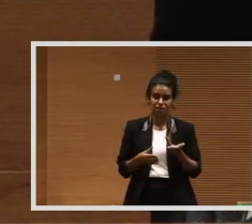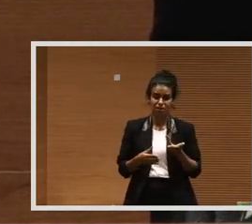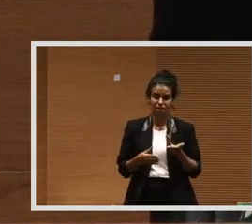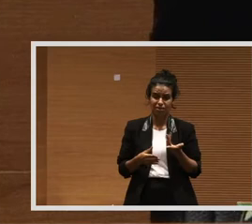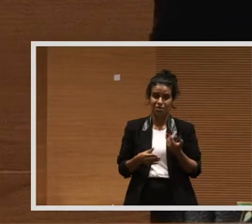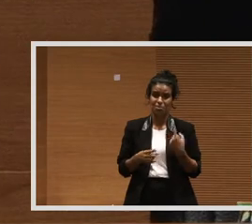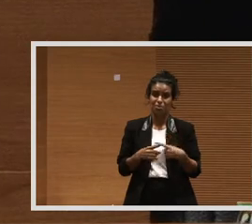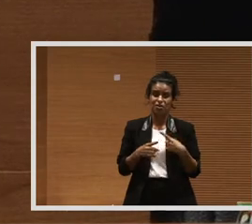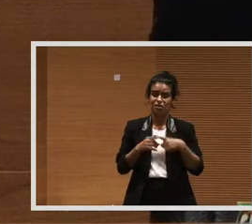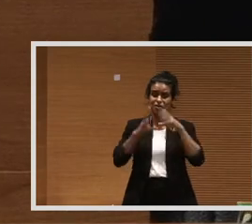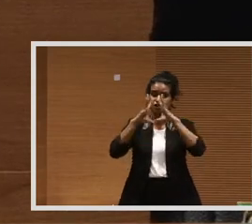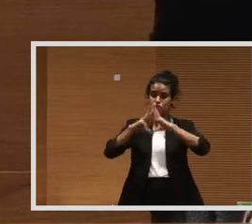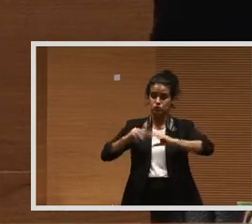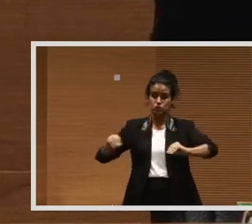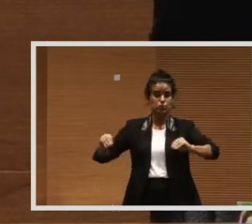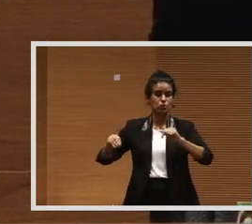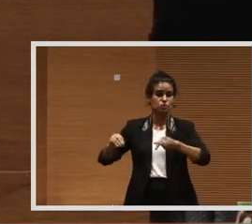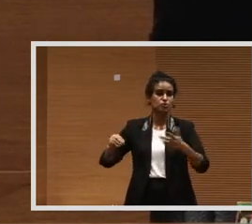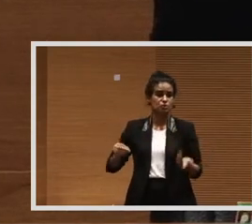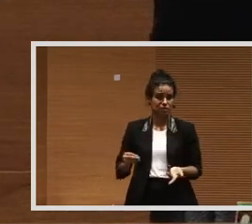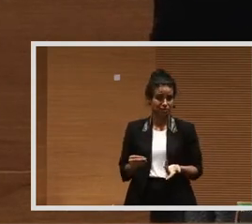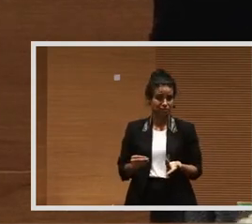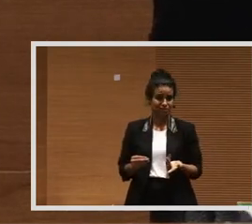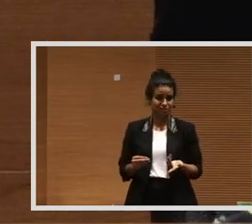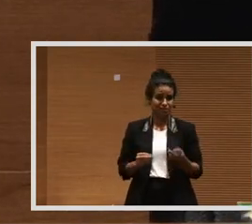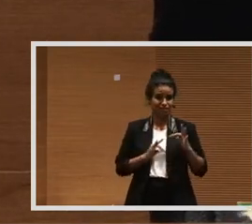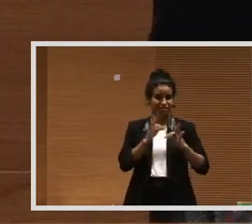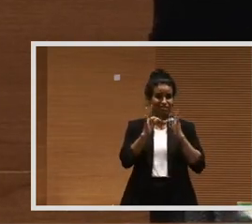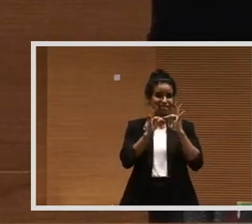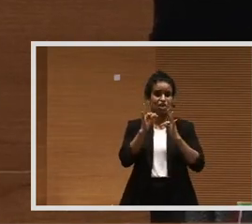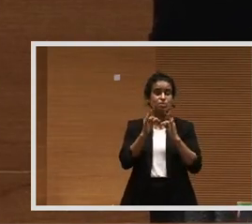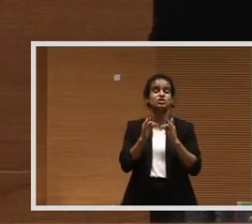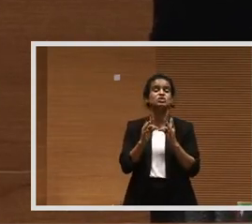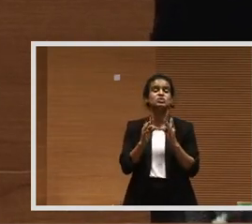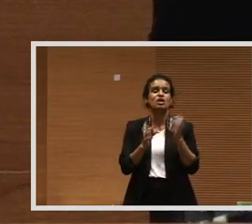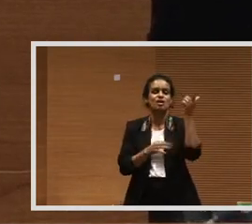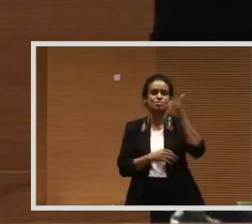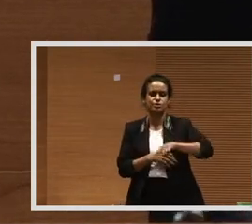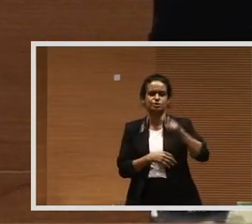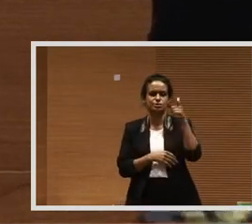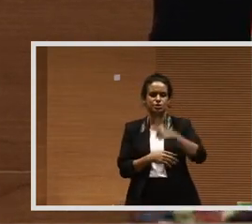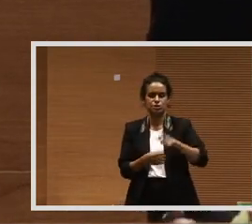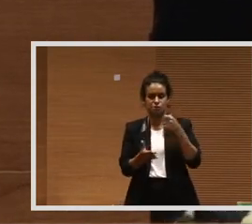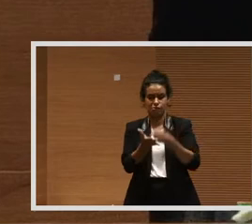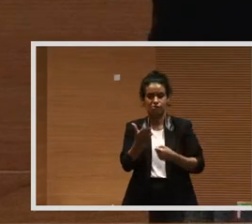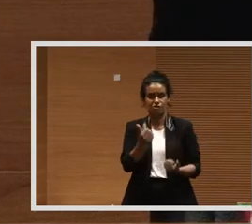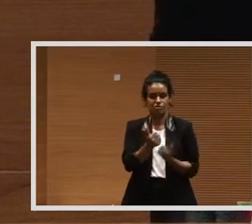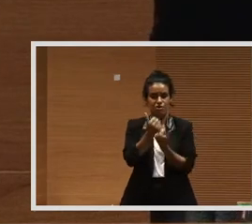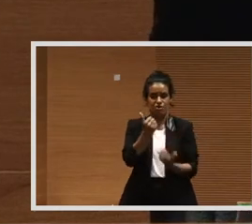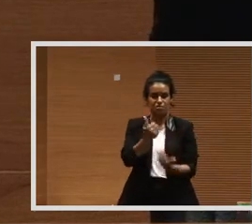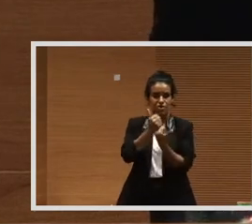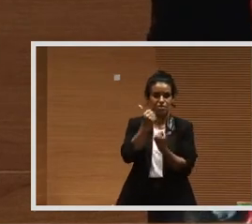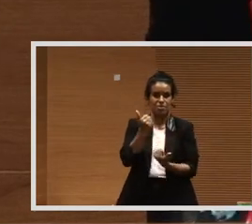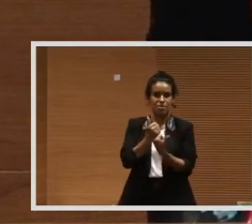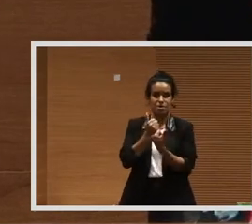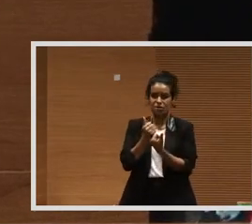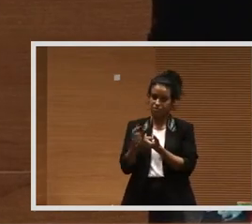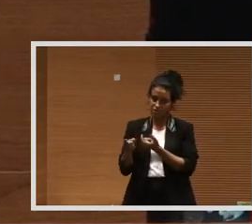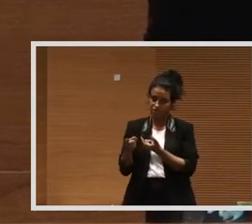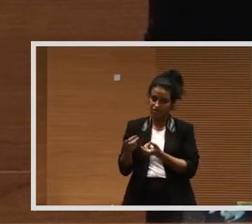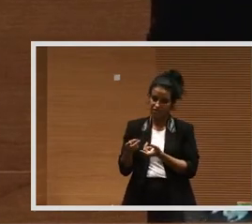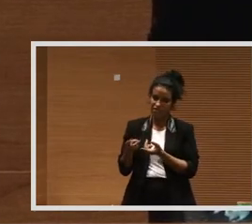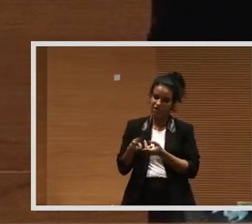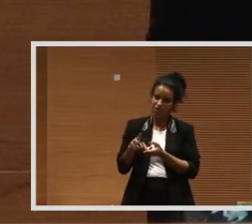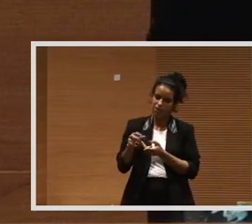desconstruir o transtorno. Não pode. Você tem que reforçar o transtorno e vai adequar a pessoa. É bem aquilo da